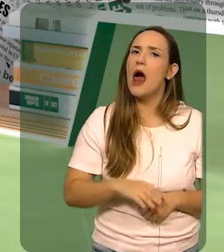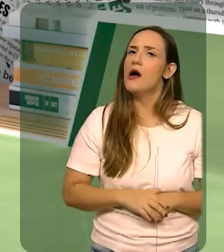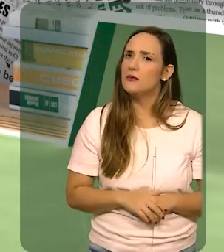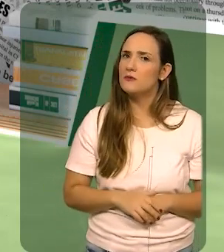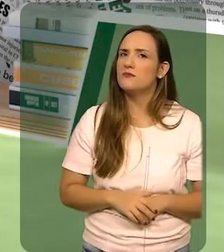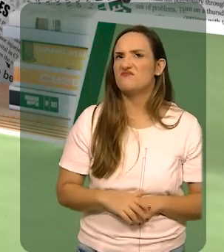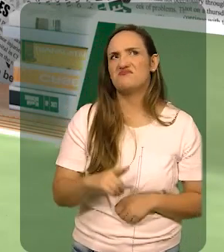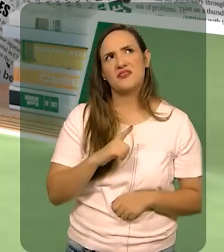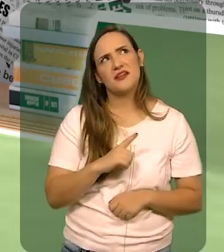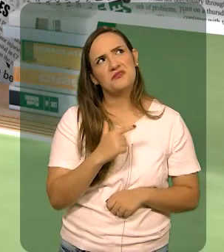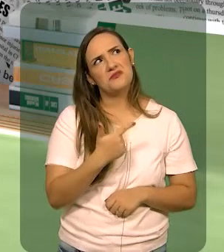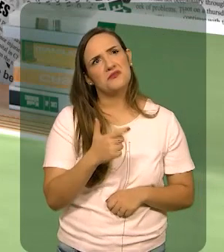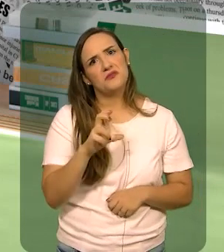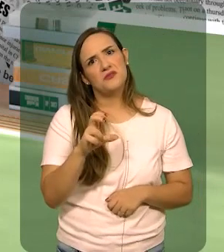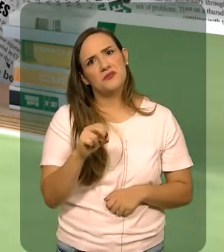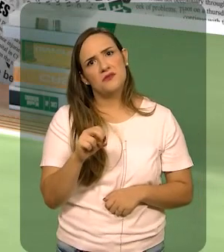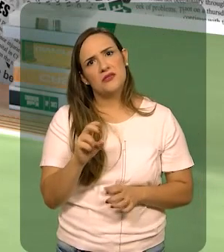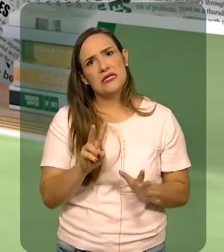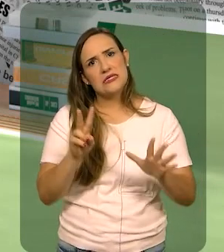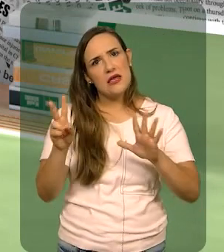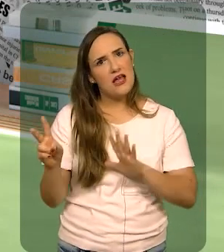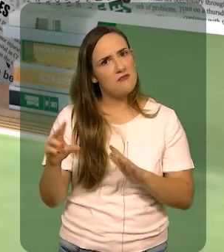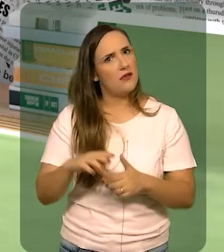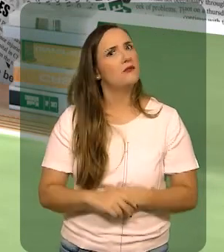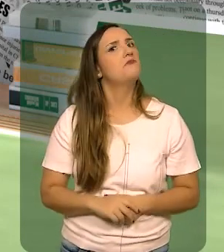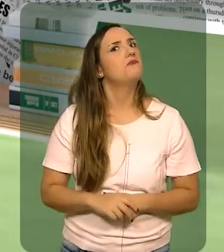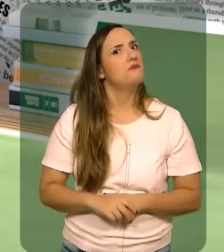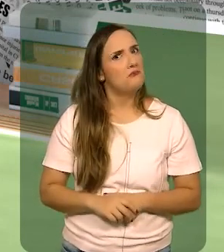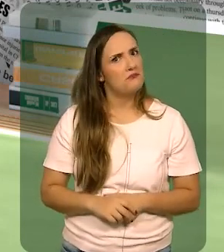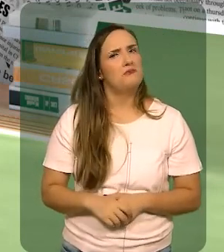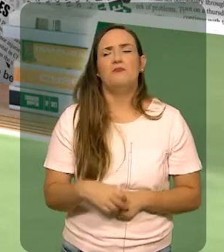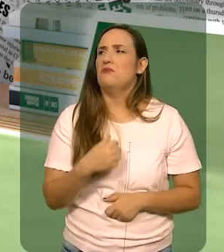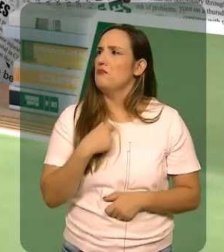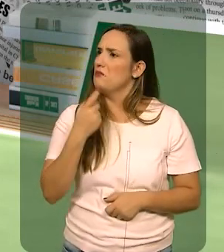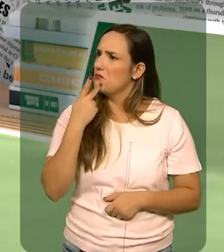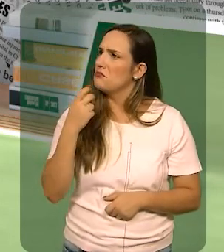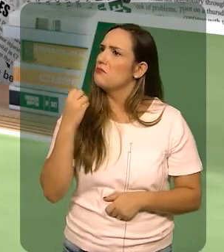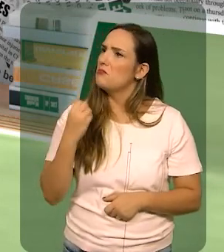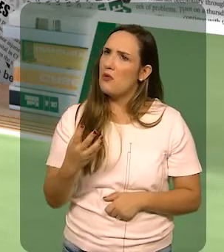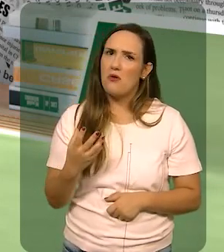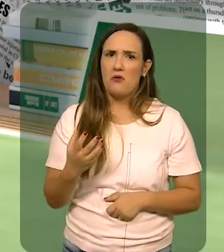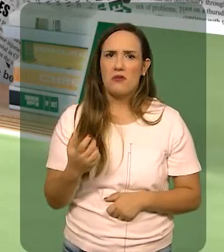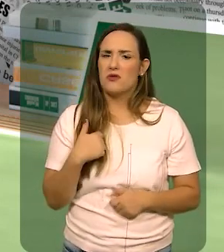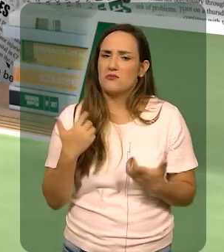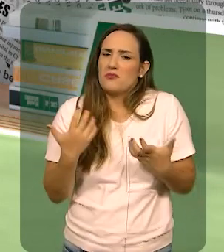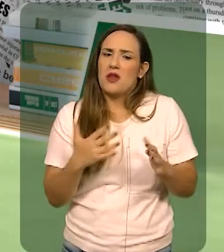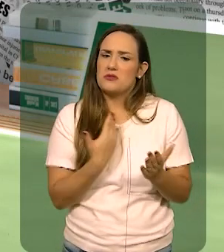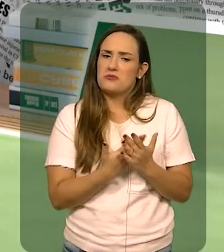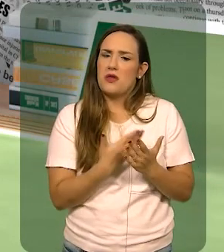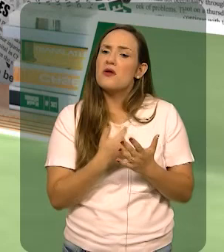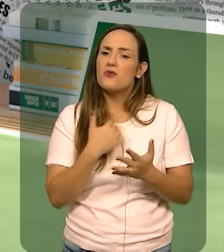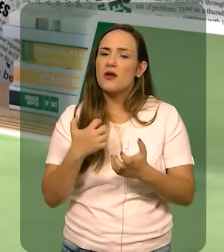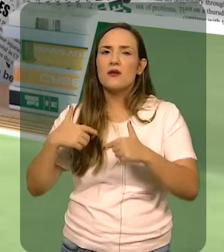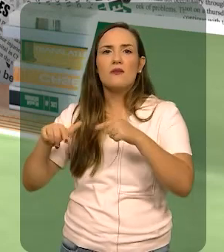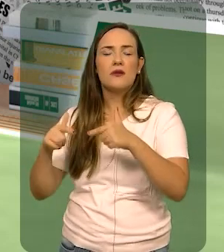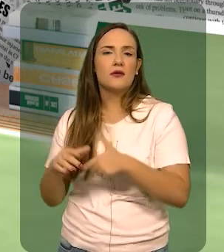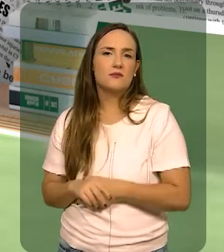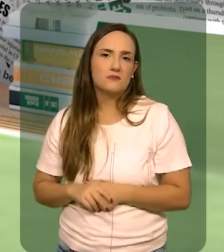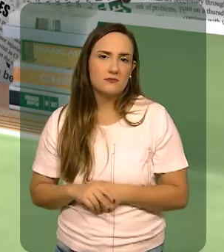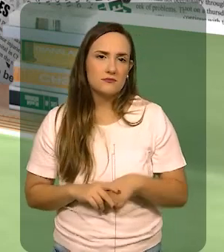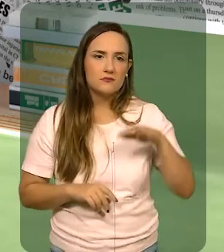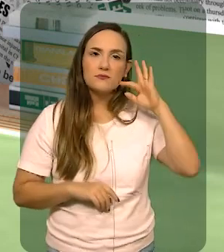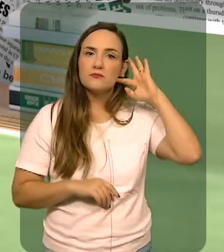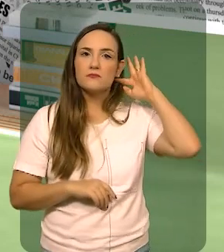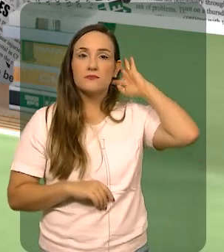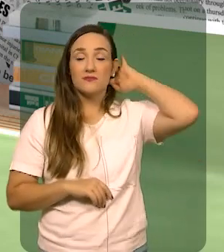trabalhava, eu ganhava 250 por semana, né? E isso aí eu achei bom. Falei, eu vou trabalhar, não vou estudar, né? Porque eu